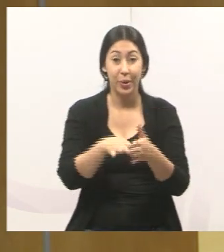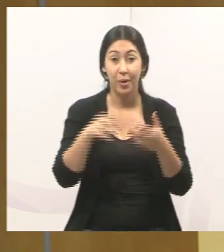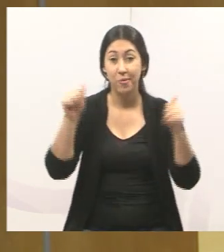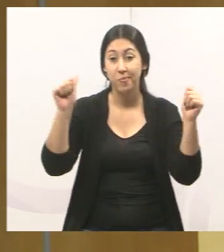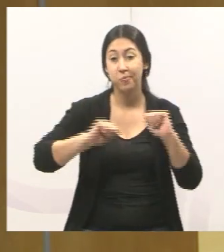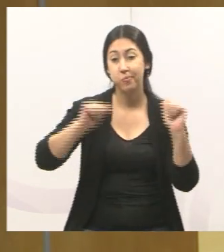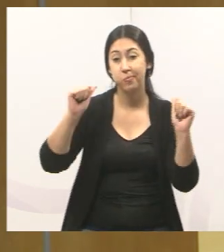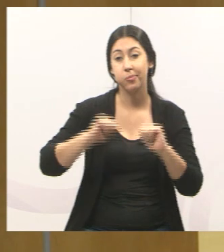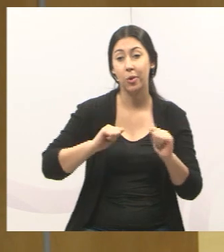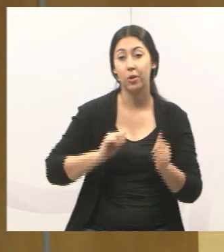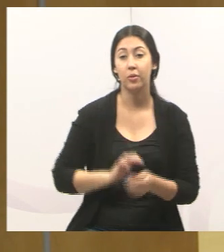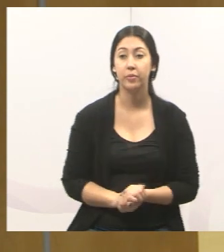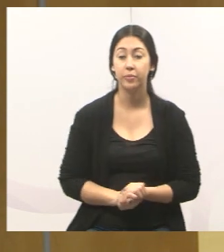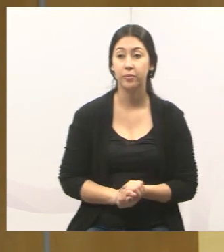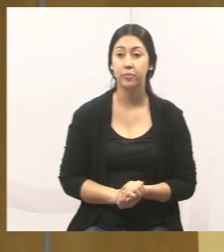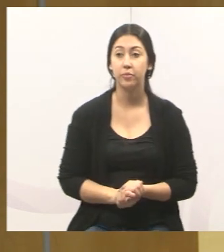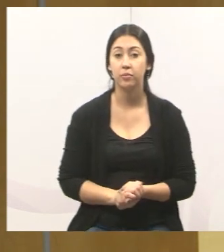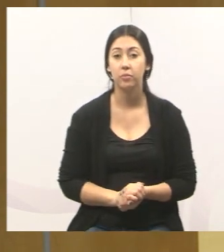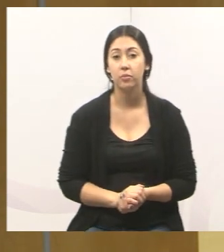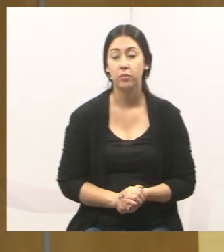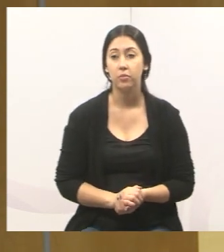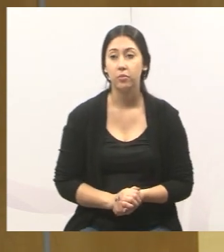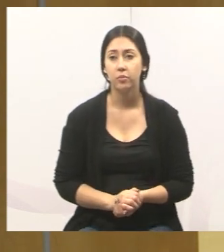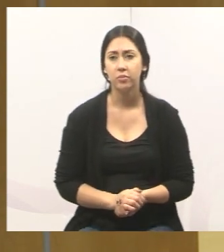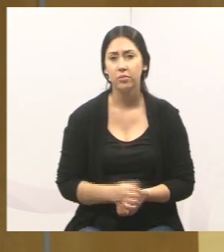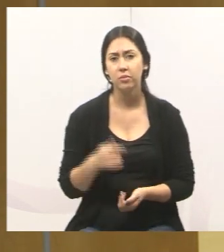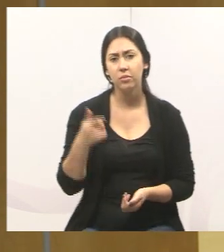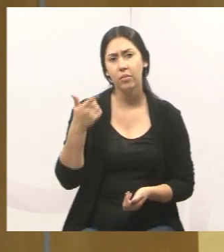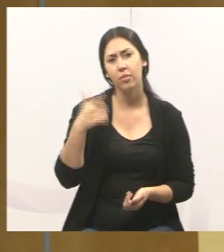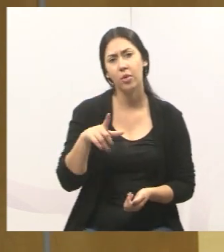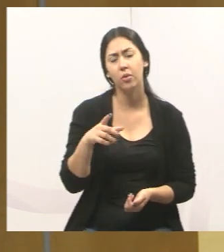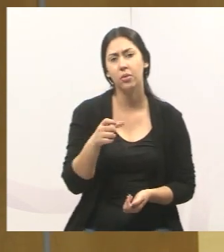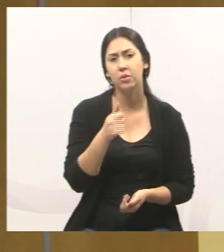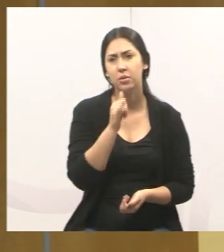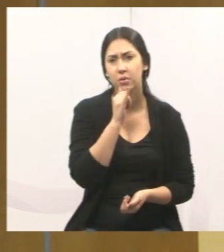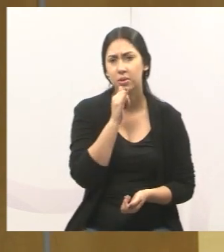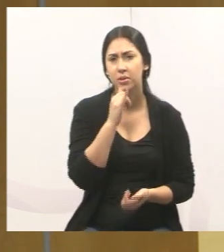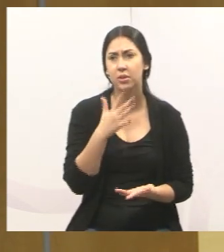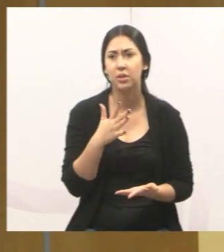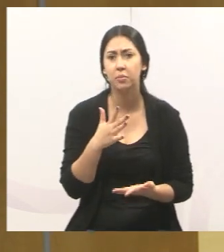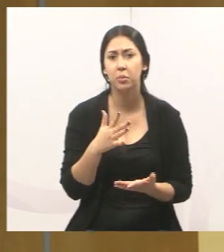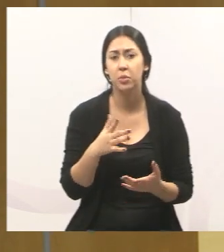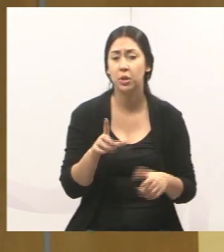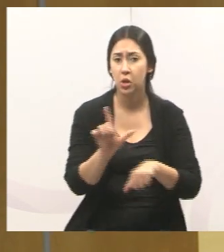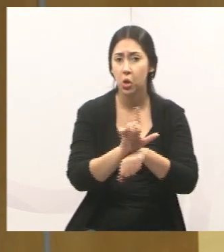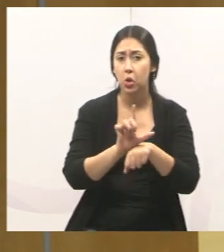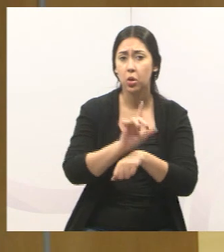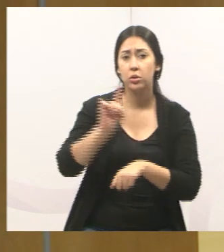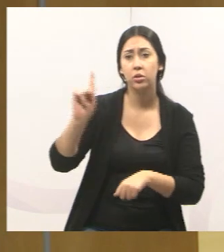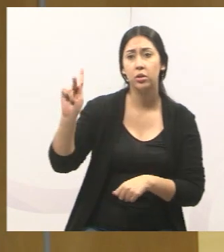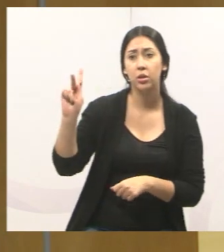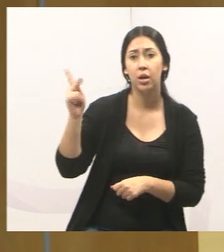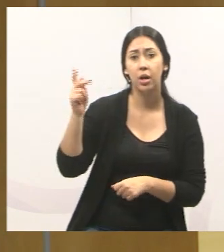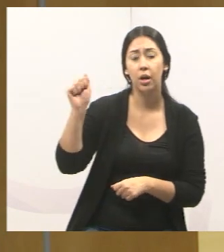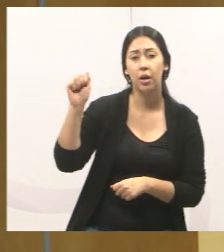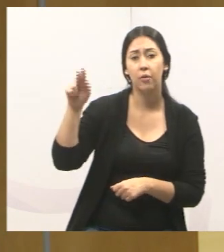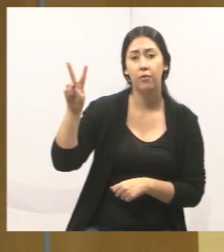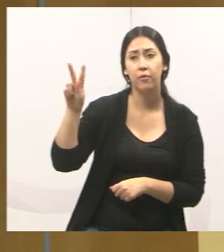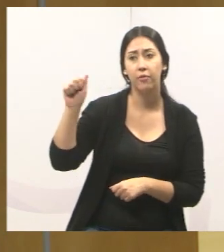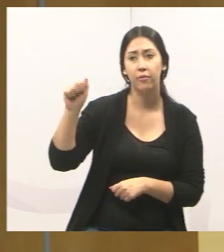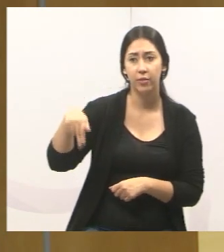ponto. Posso dar outro exemplo aqui também da Van, a loja Van também, que quando veio se